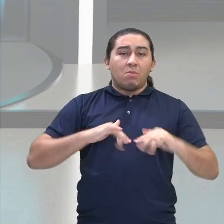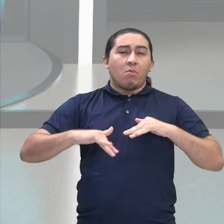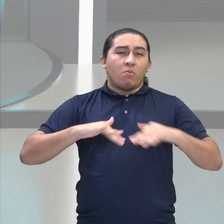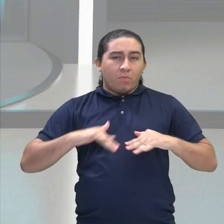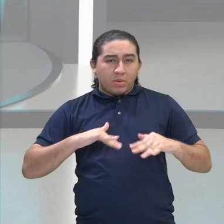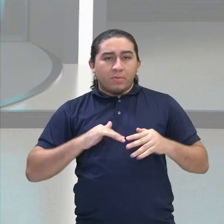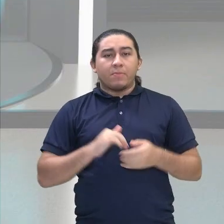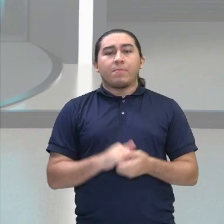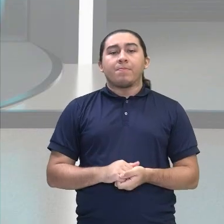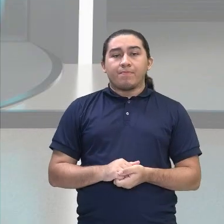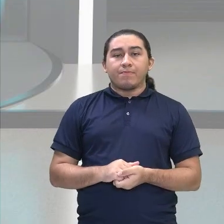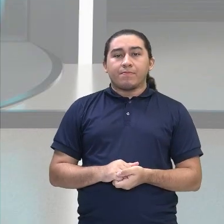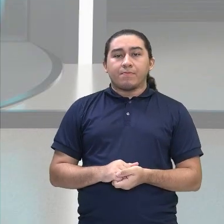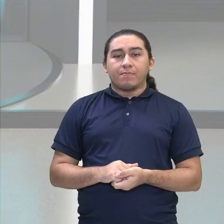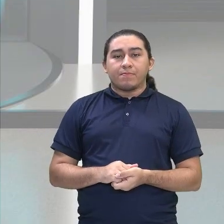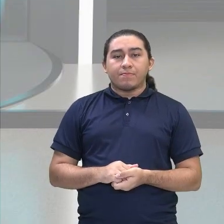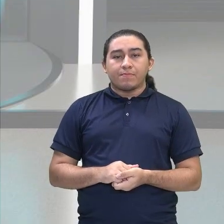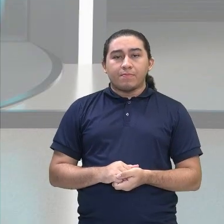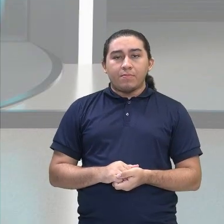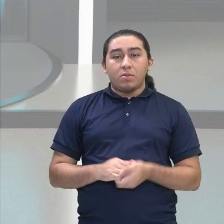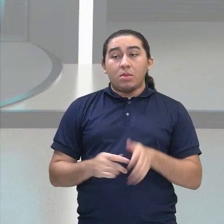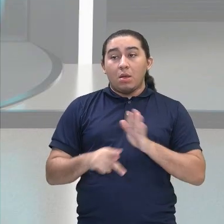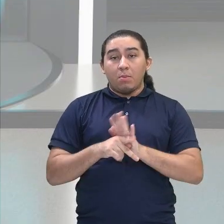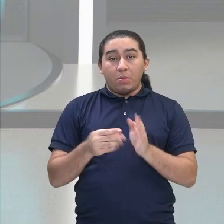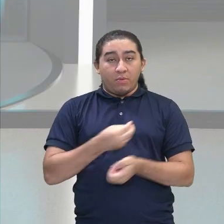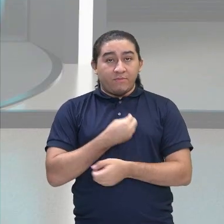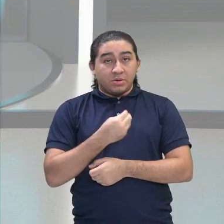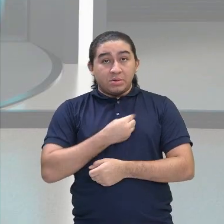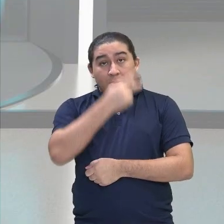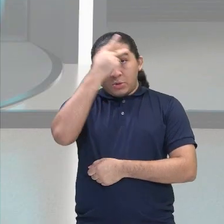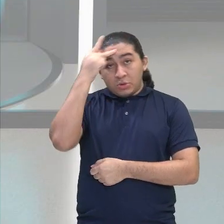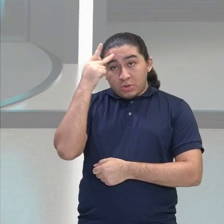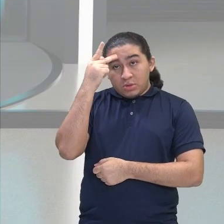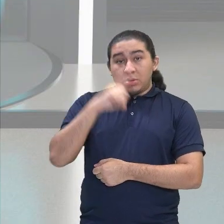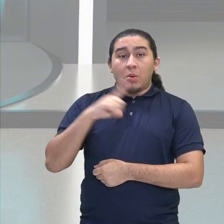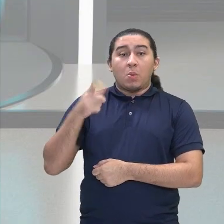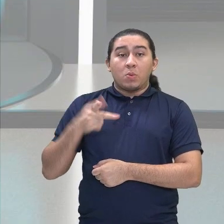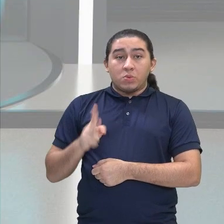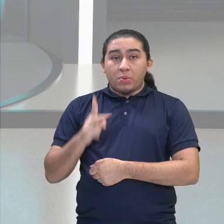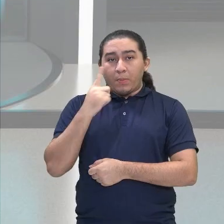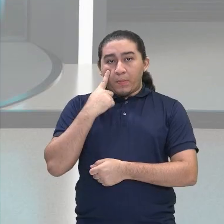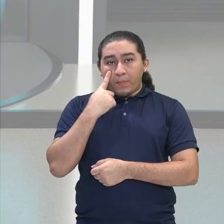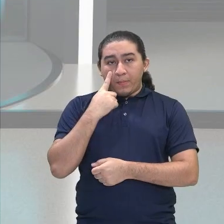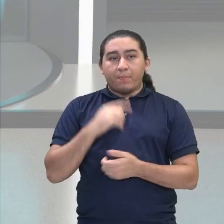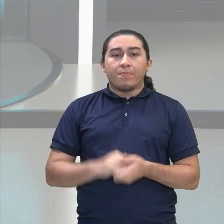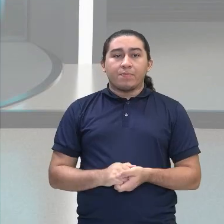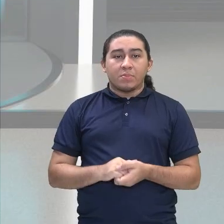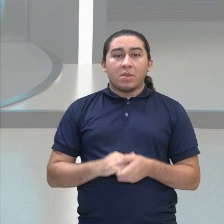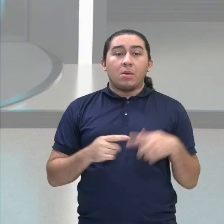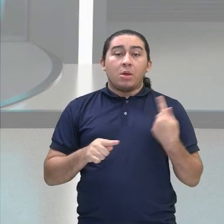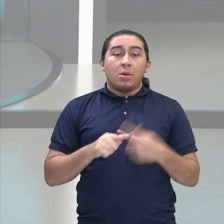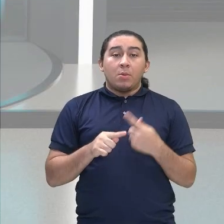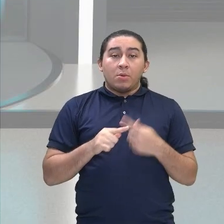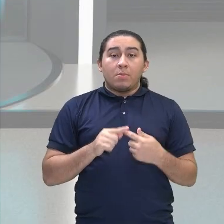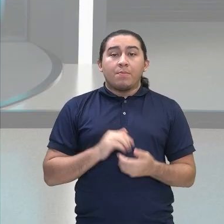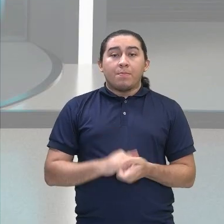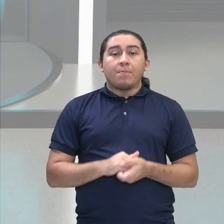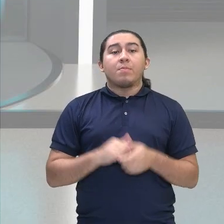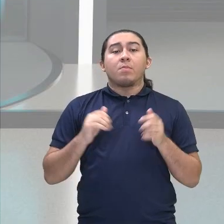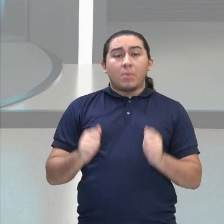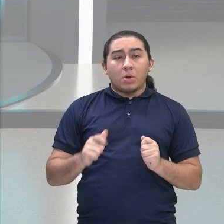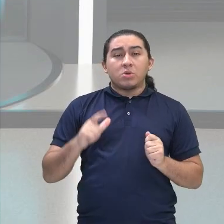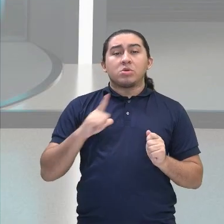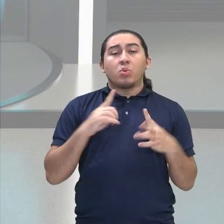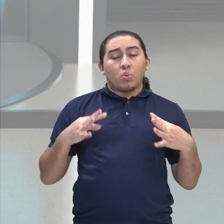ou seja, ao meu existir, dando continuidade, já que ela pode ser toda